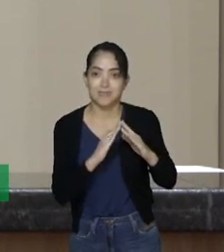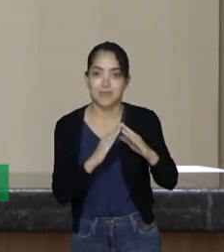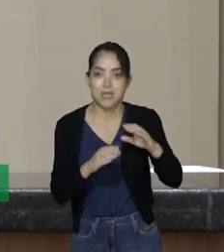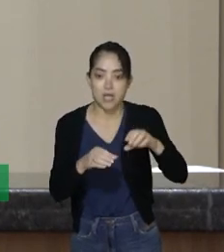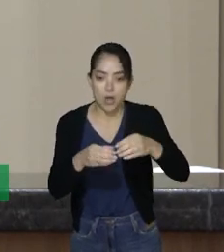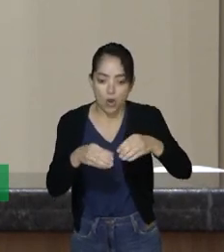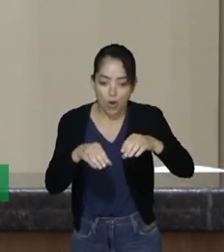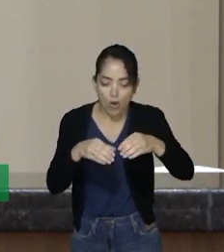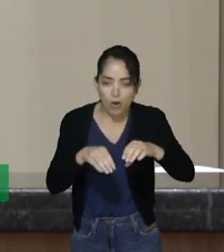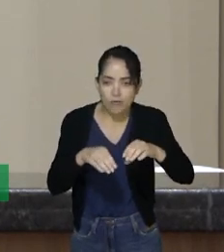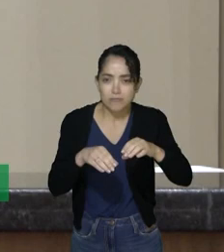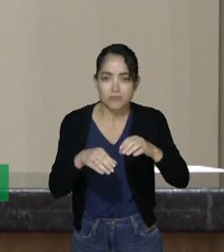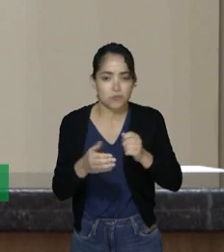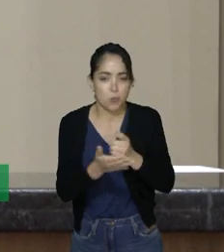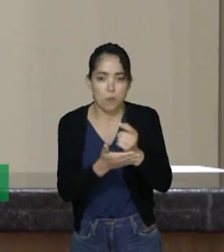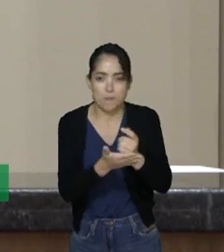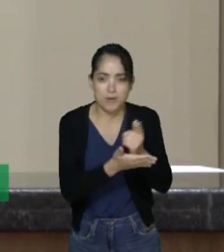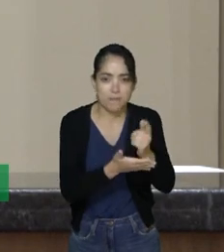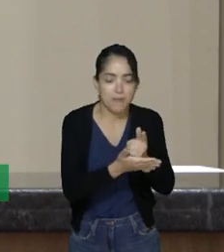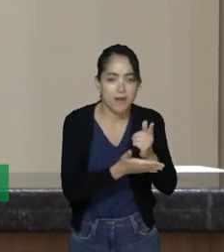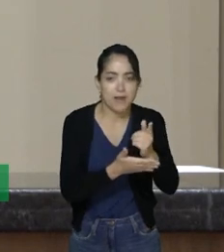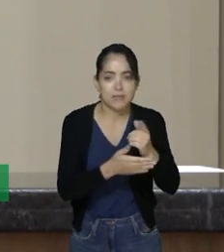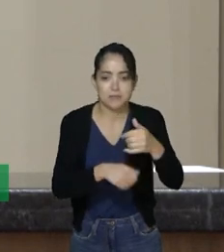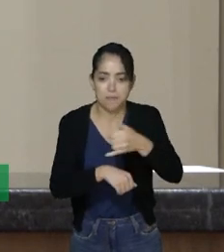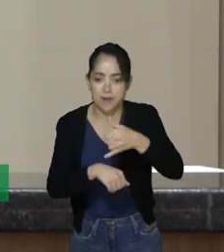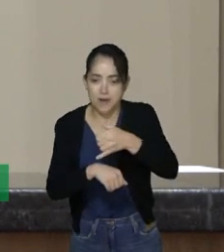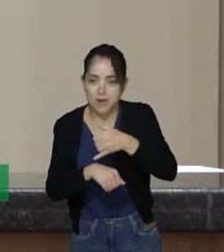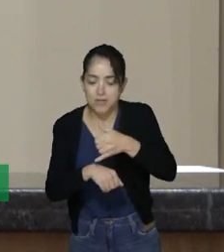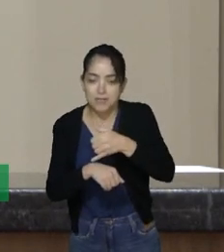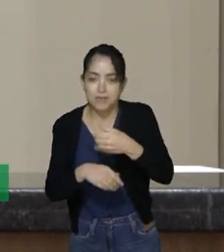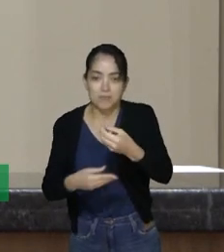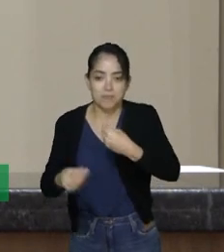nem banha. Nós recebemos tudo da chácara lá